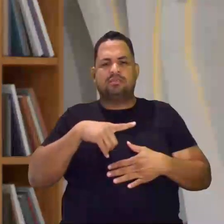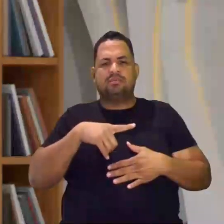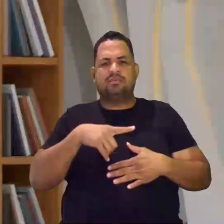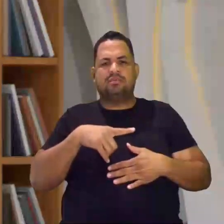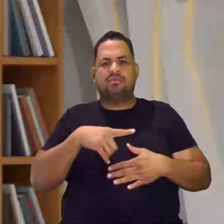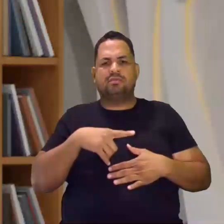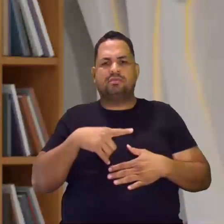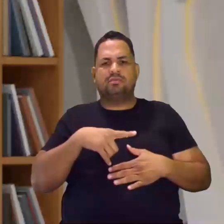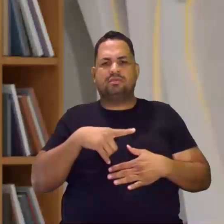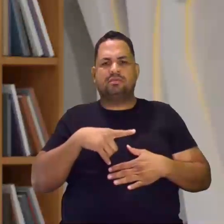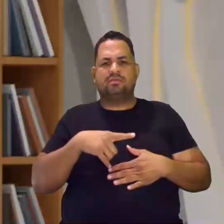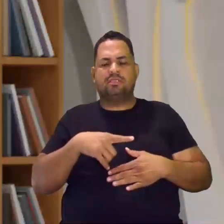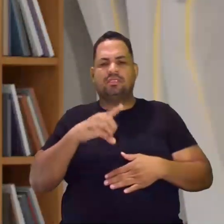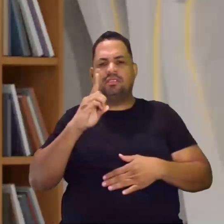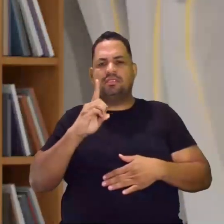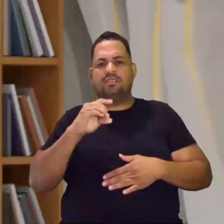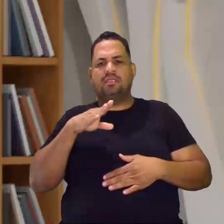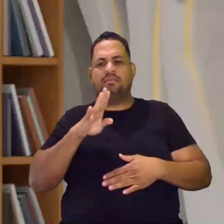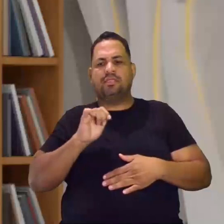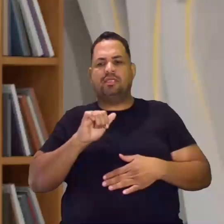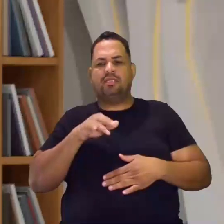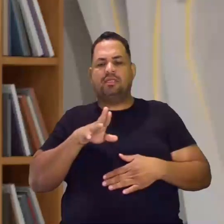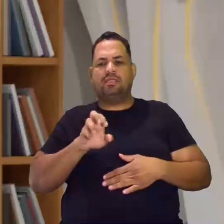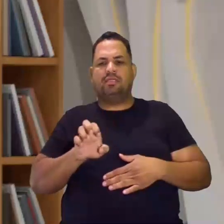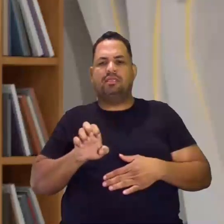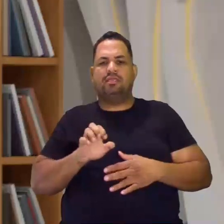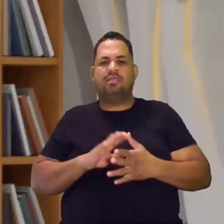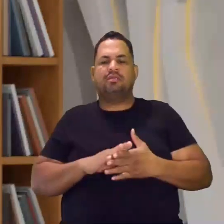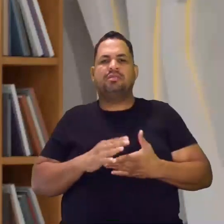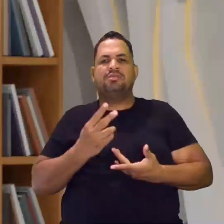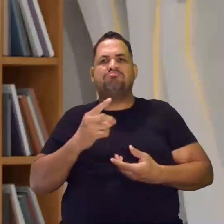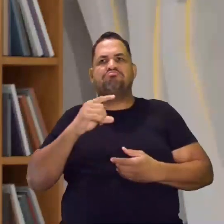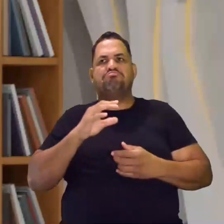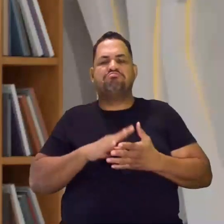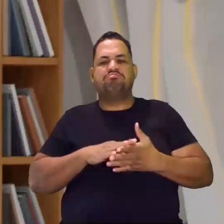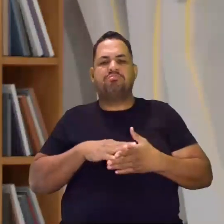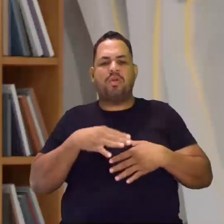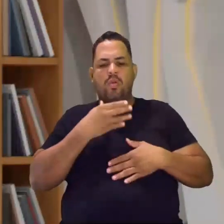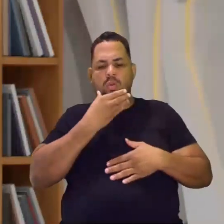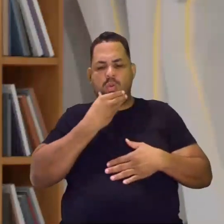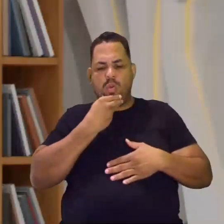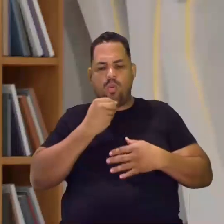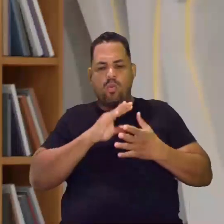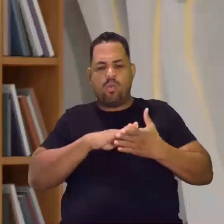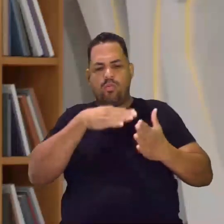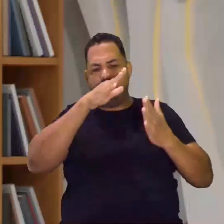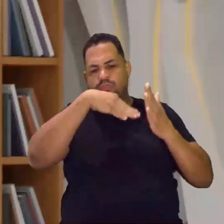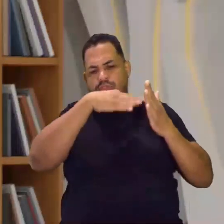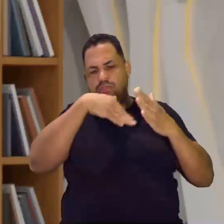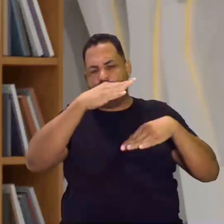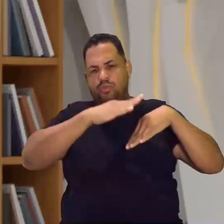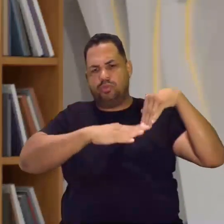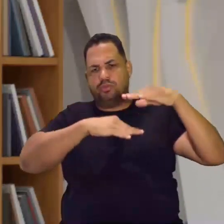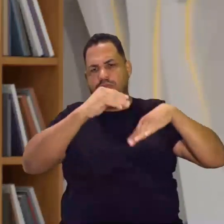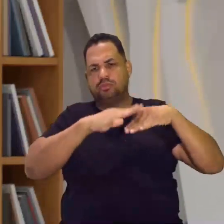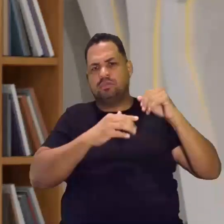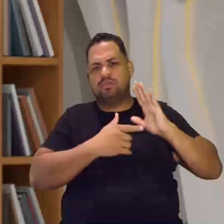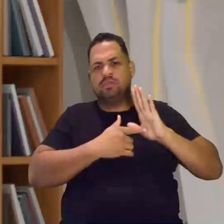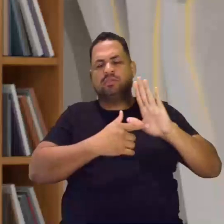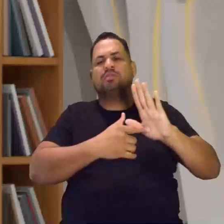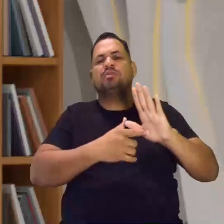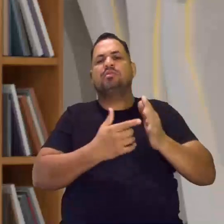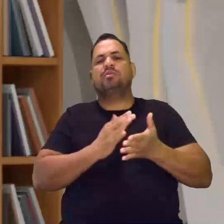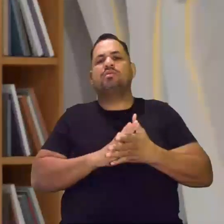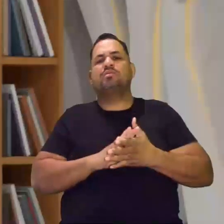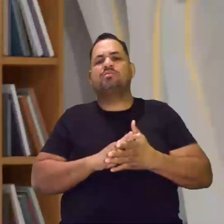trouxe para vocês o Debré, né? O Debré era um dos poucos pintores que retratava os negros. Era